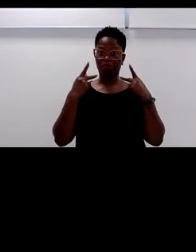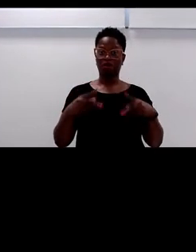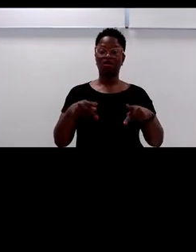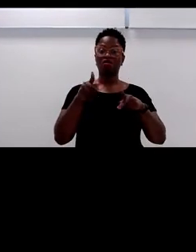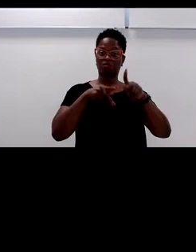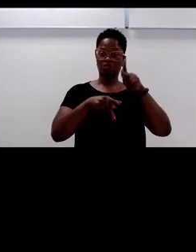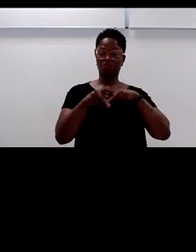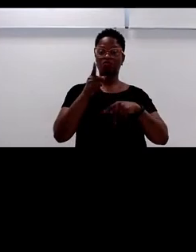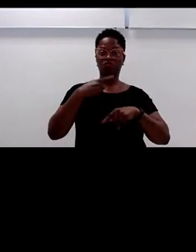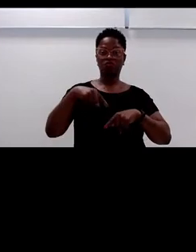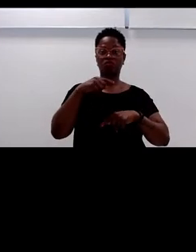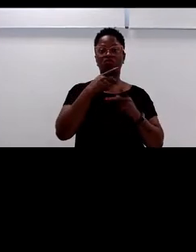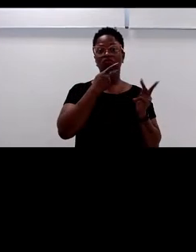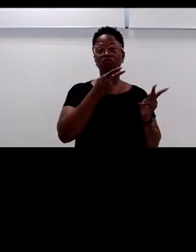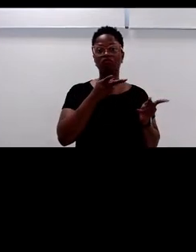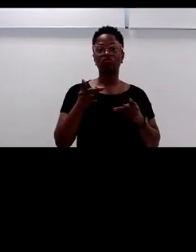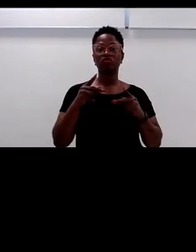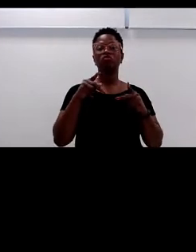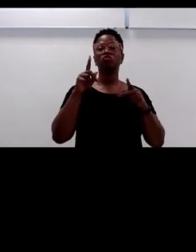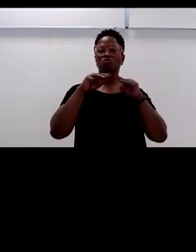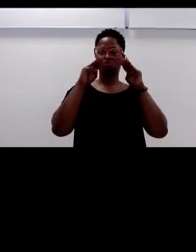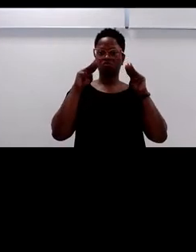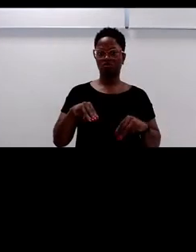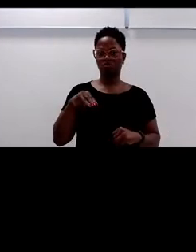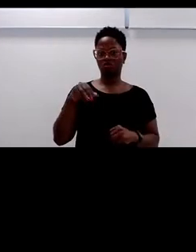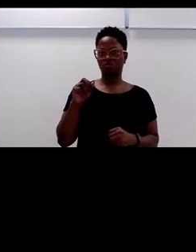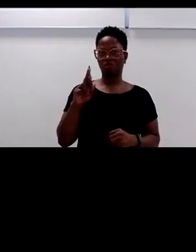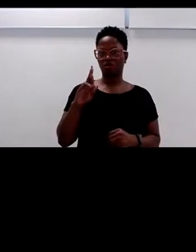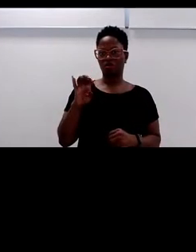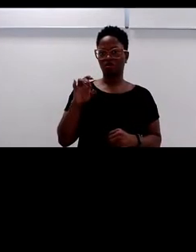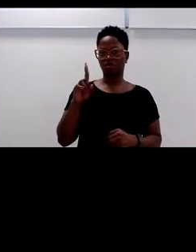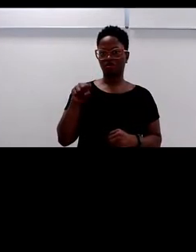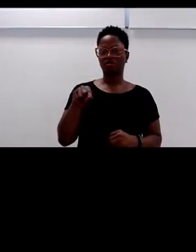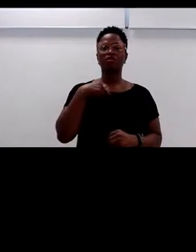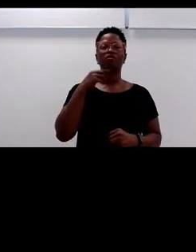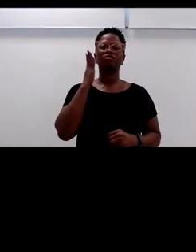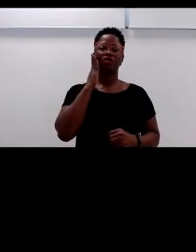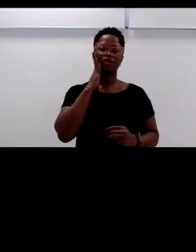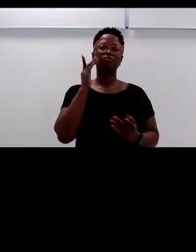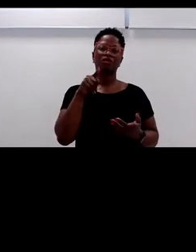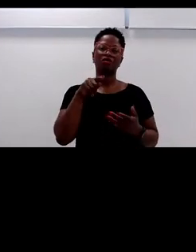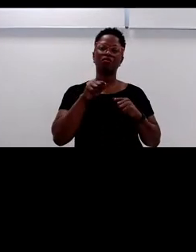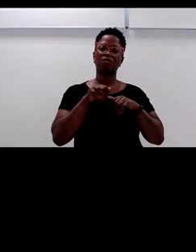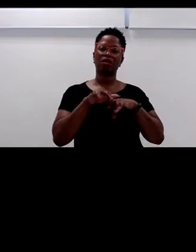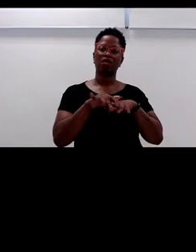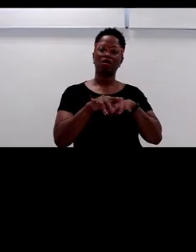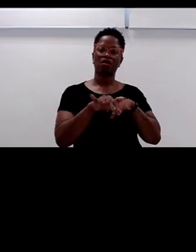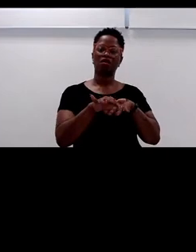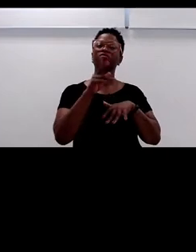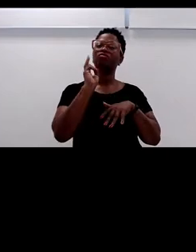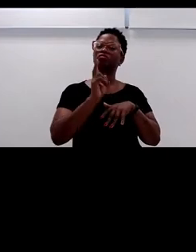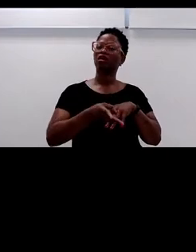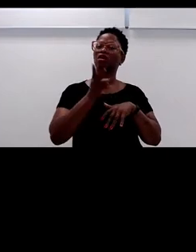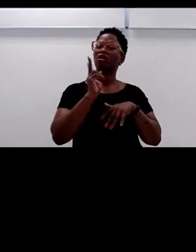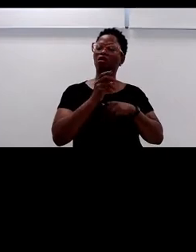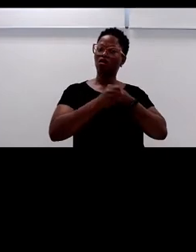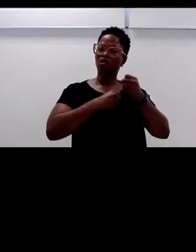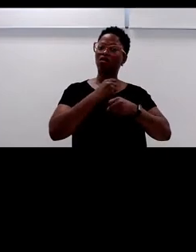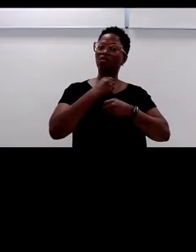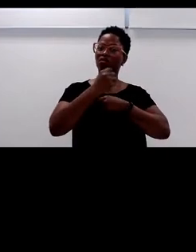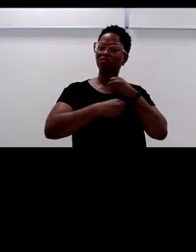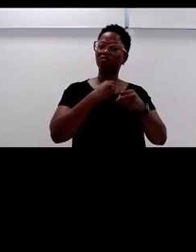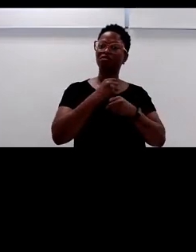gente visitou o Museu da Maré, eu fiquei sabendo dessa procissão, que era algo recorrente, ano após ano, no dia de São